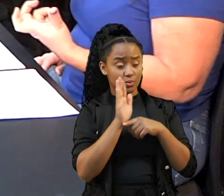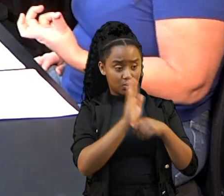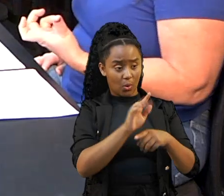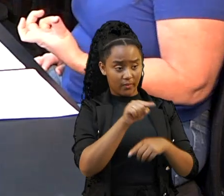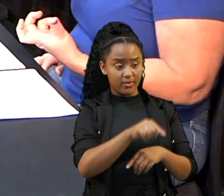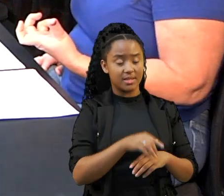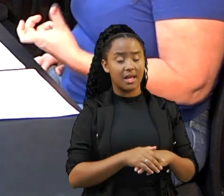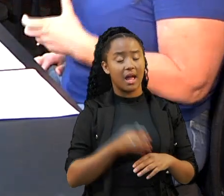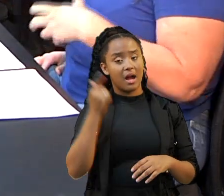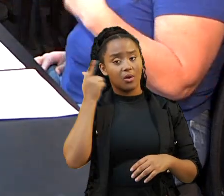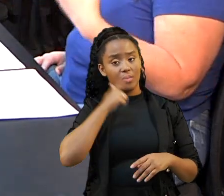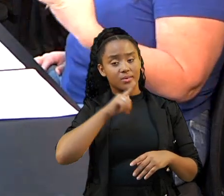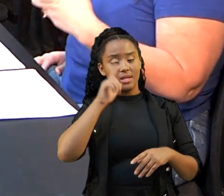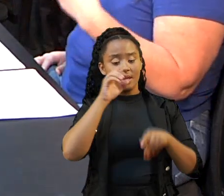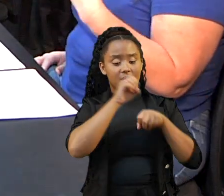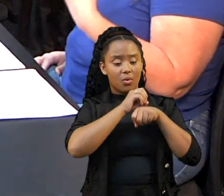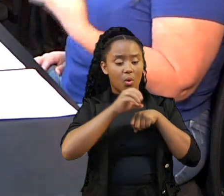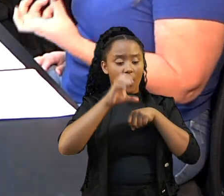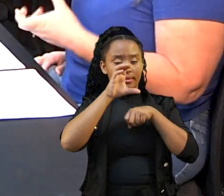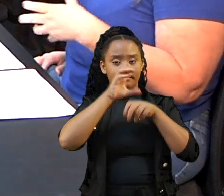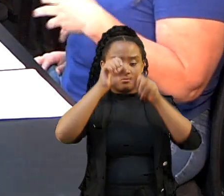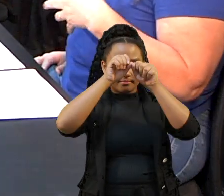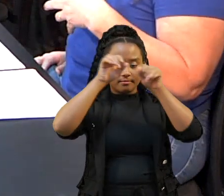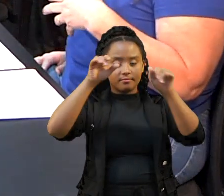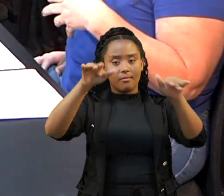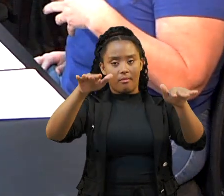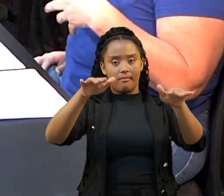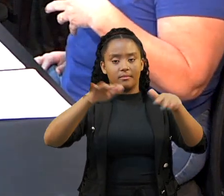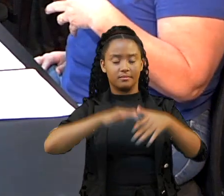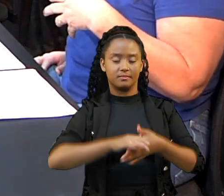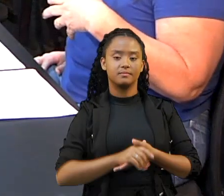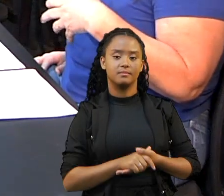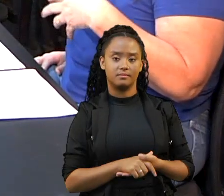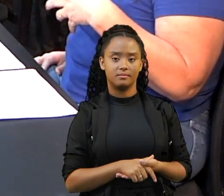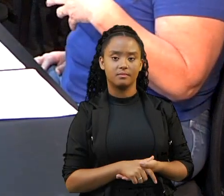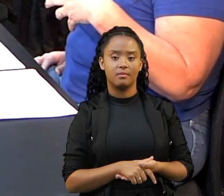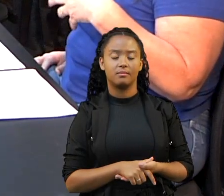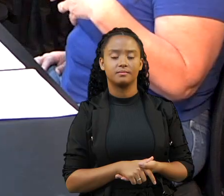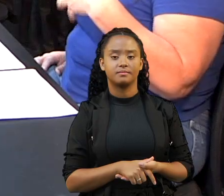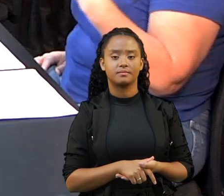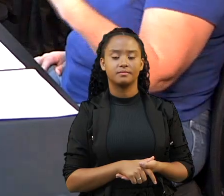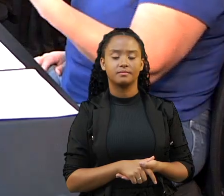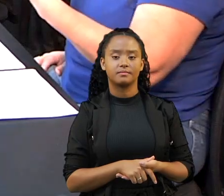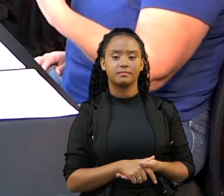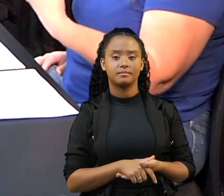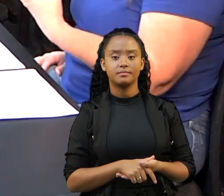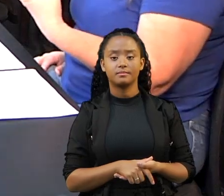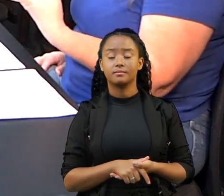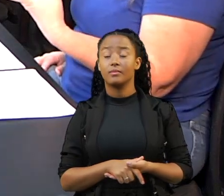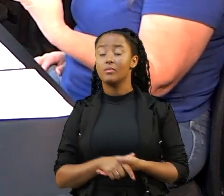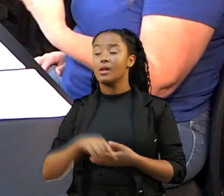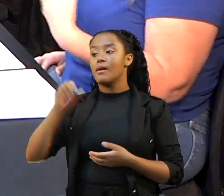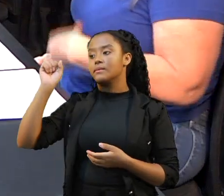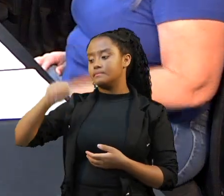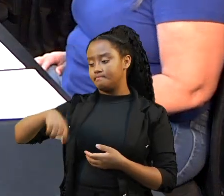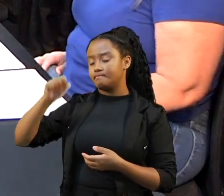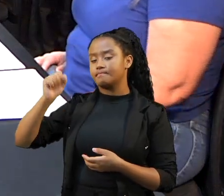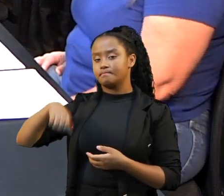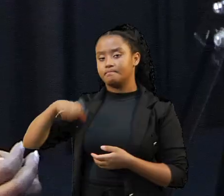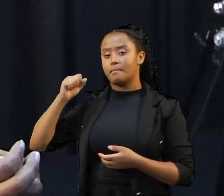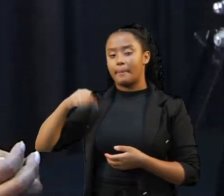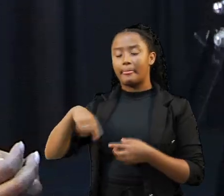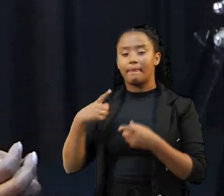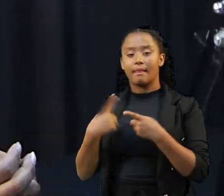ajudou a expandir de alguma forma esse seu existir no mundo?